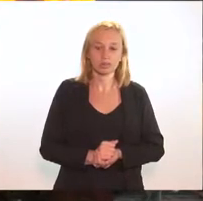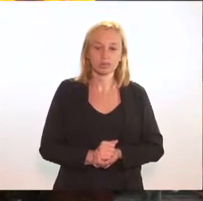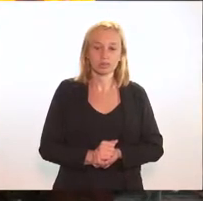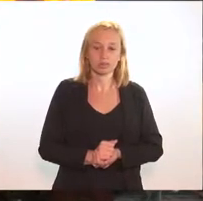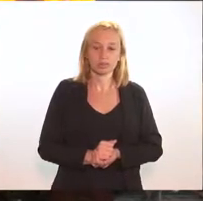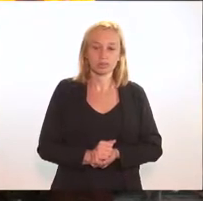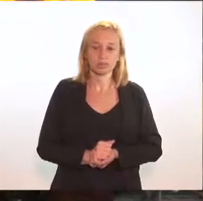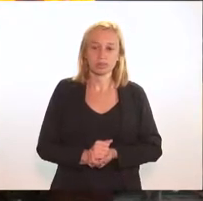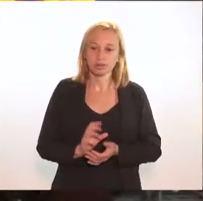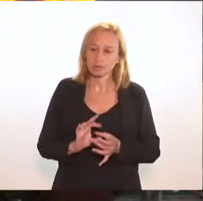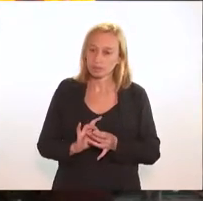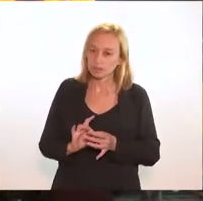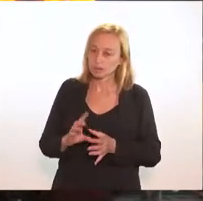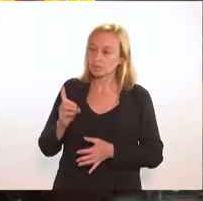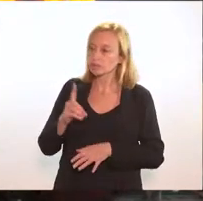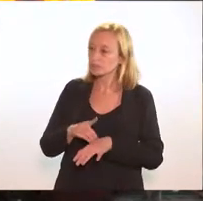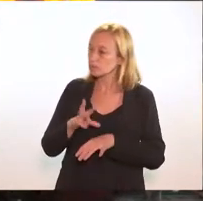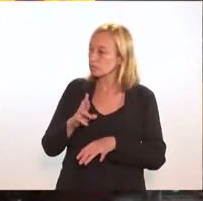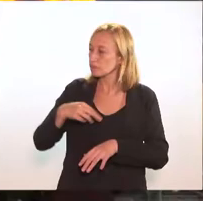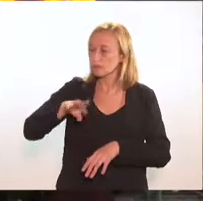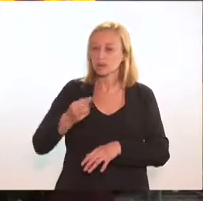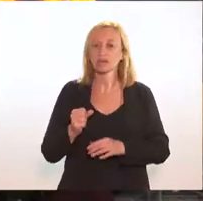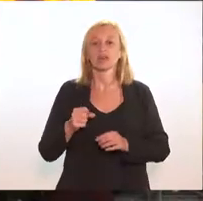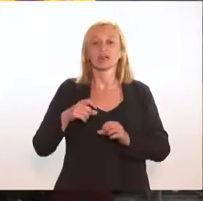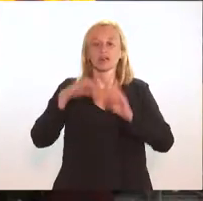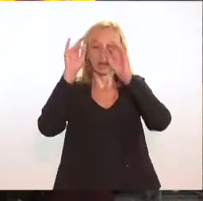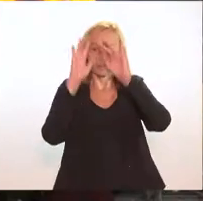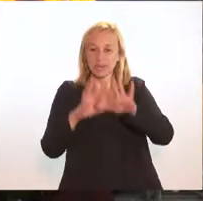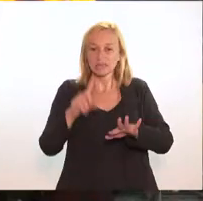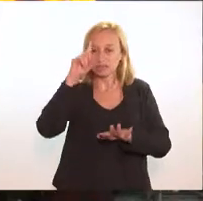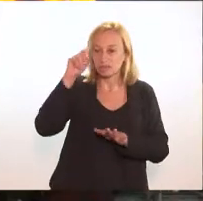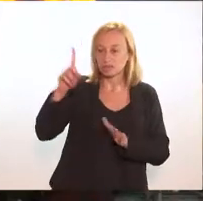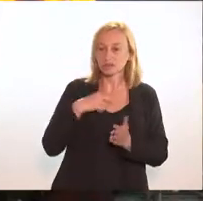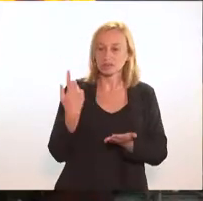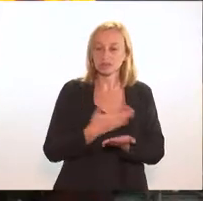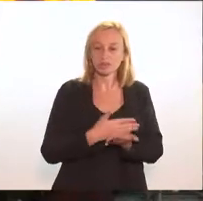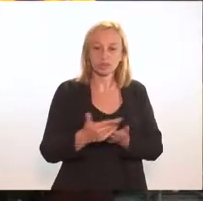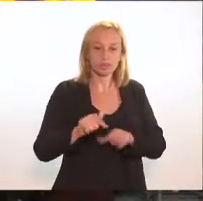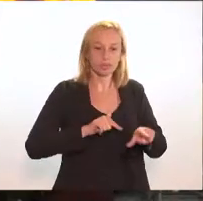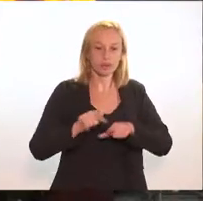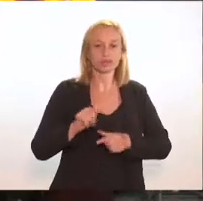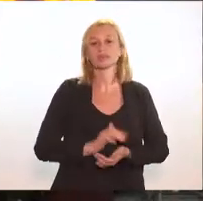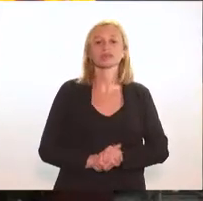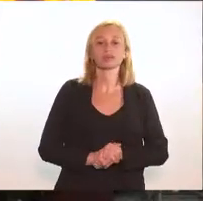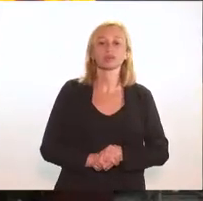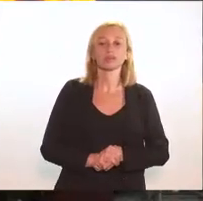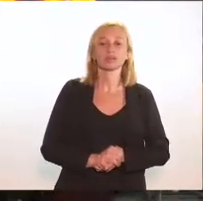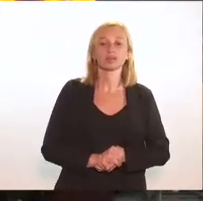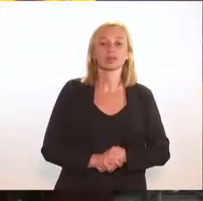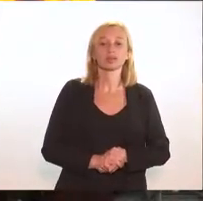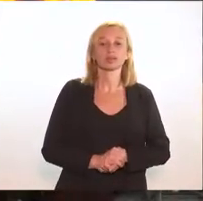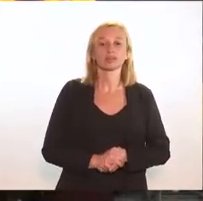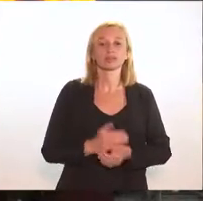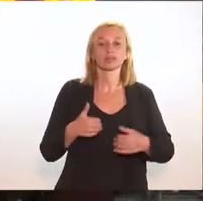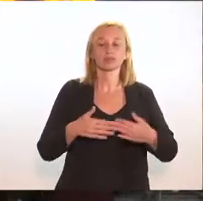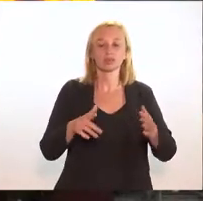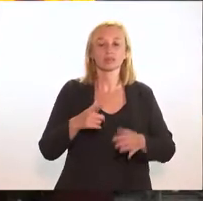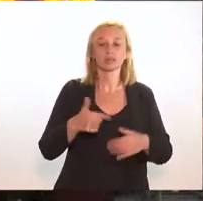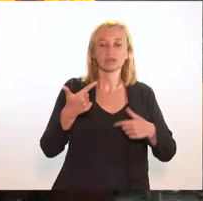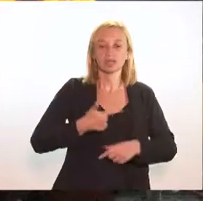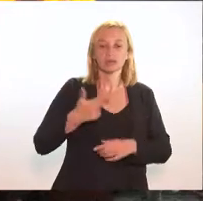Deixa a doutora Marta chegar. Havendo número legal e sob a proteção de Deus, iniciamos os nossos trabalhos. Está aberta a segunda